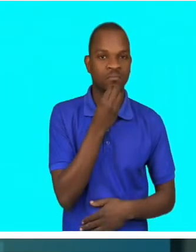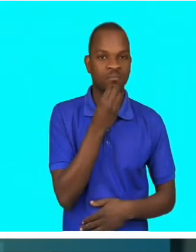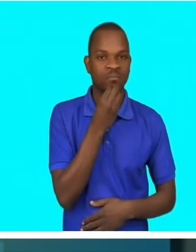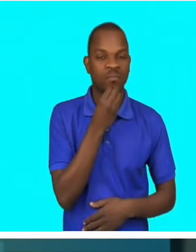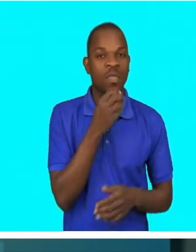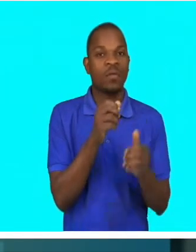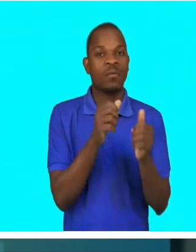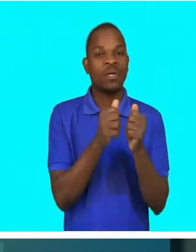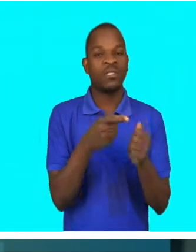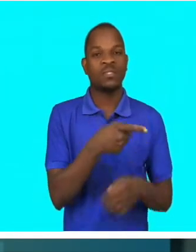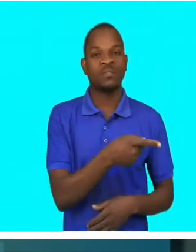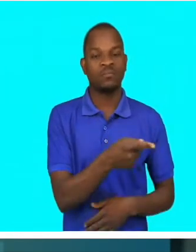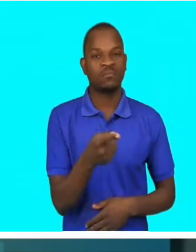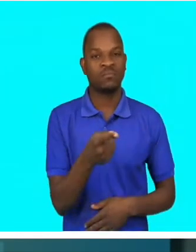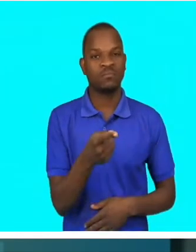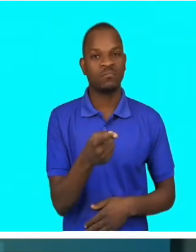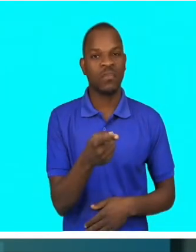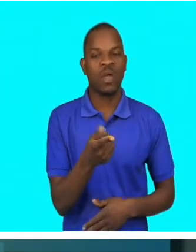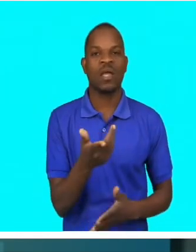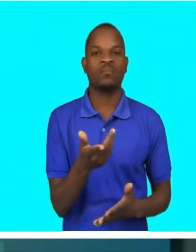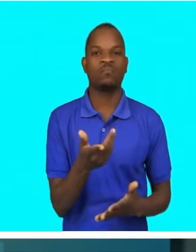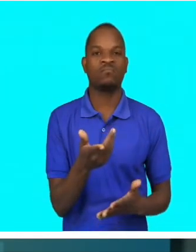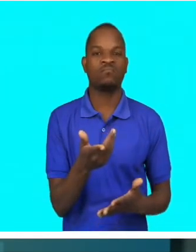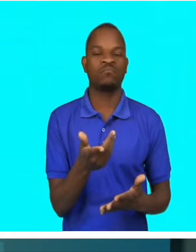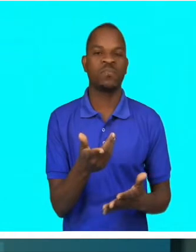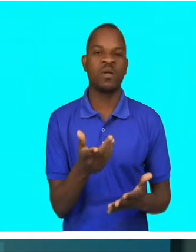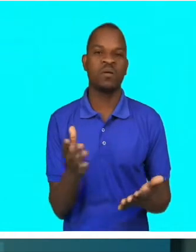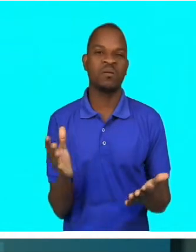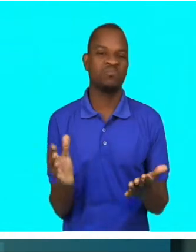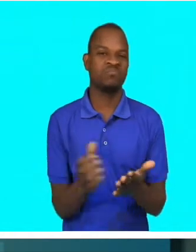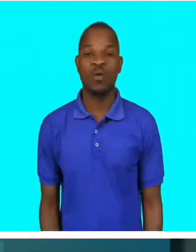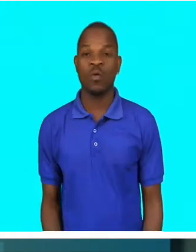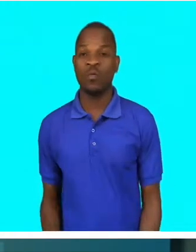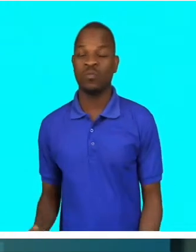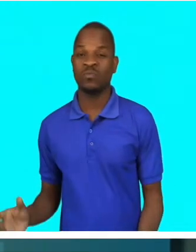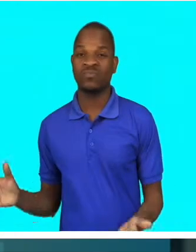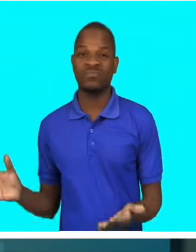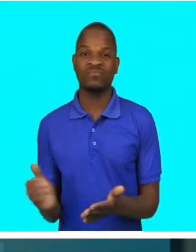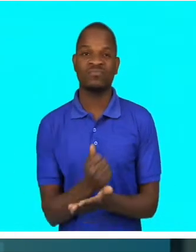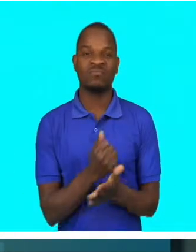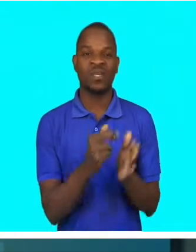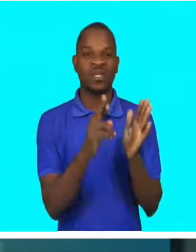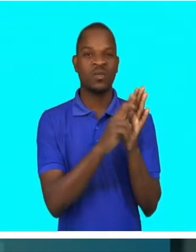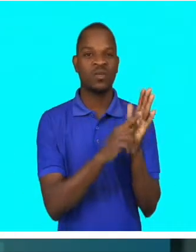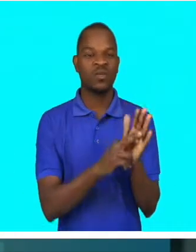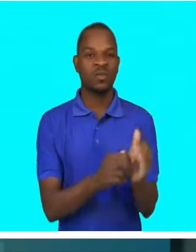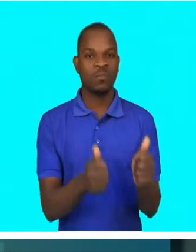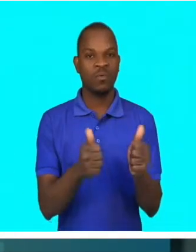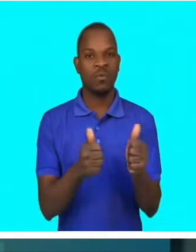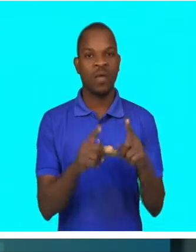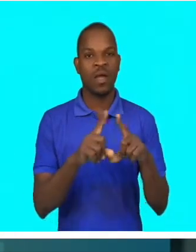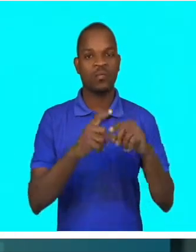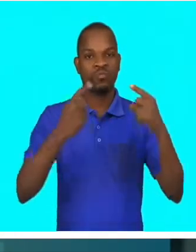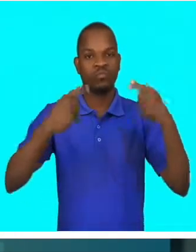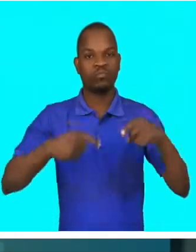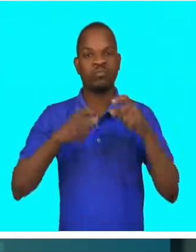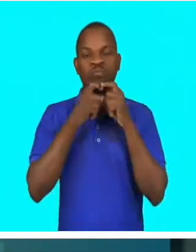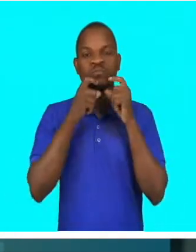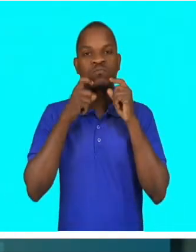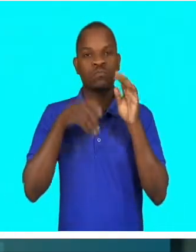e, sendo assim, acaba sendo menos honoroso para os clubes. A busca de um modelo viável por o